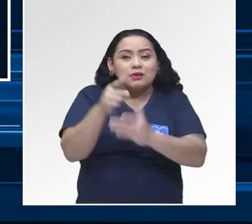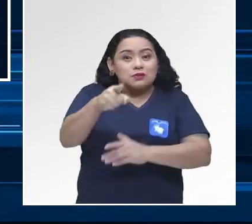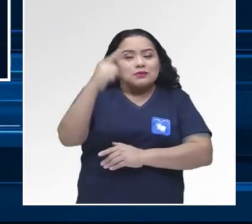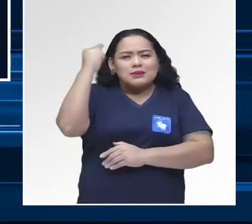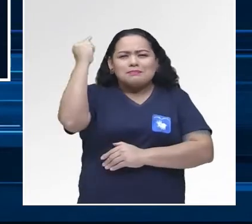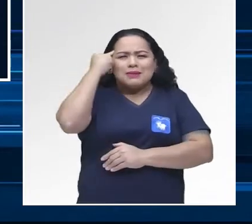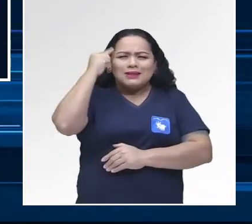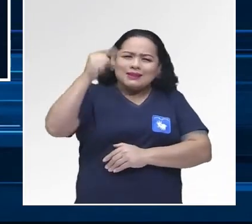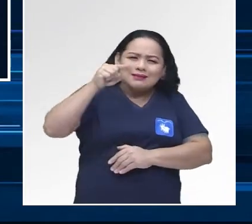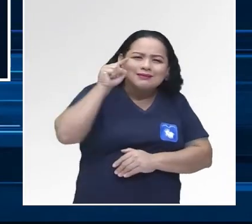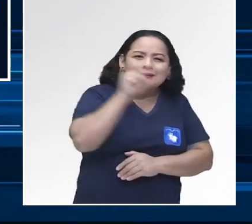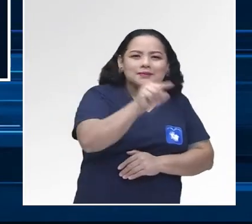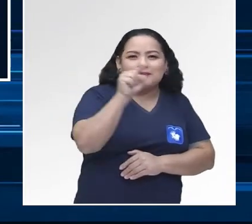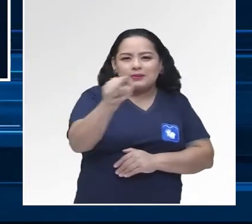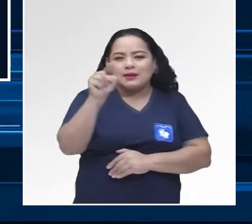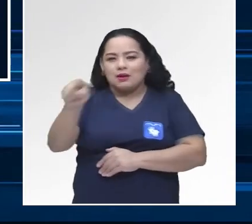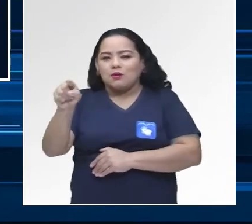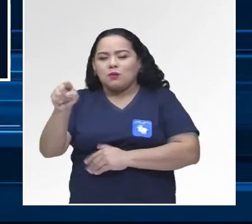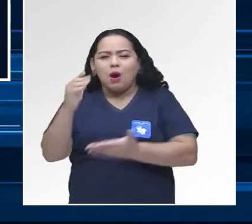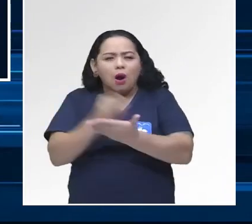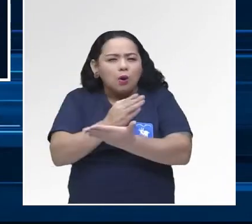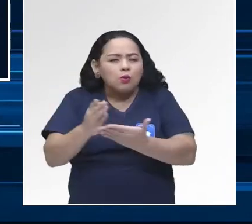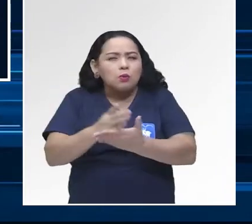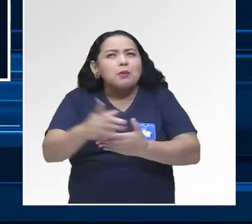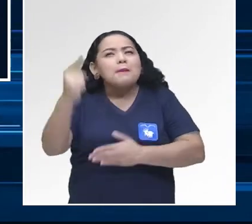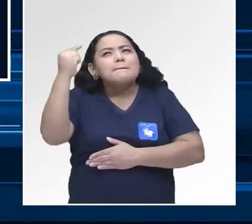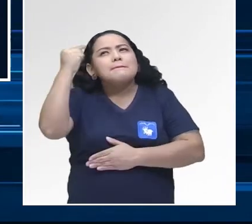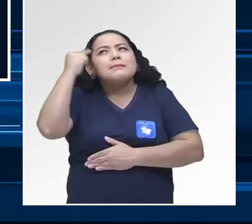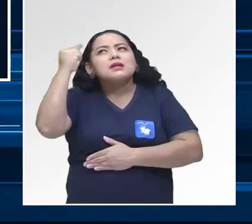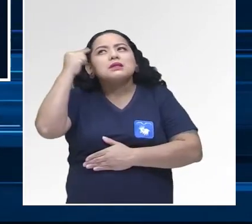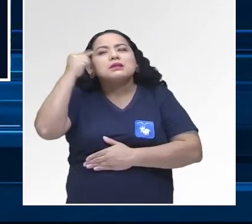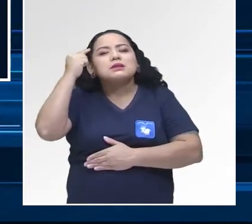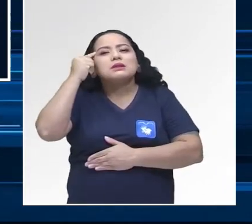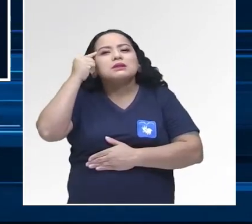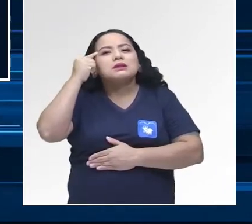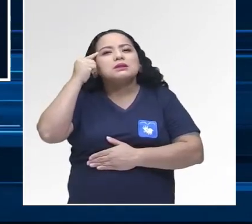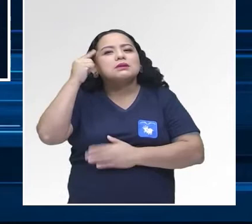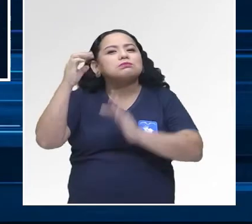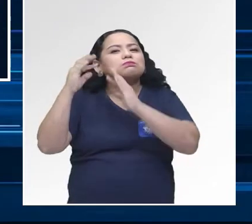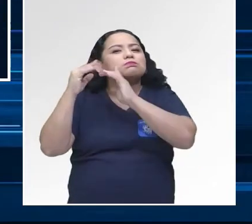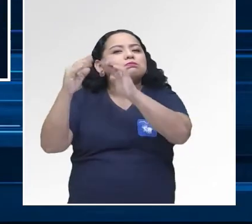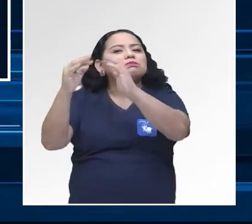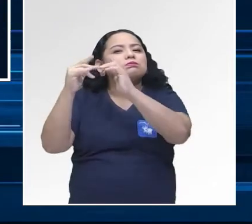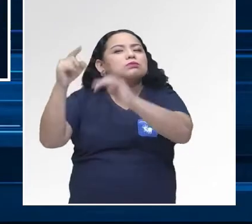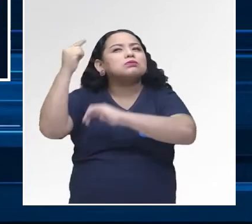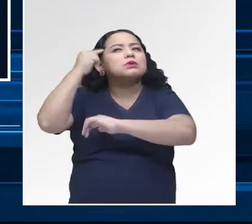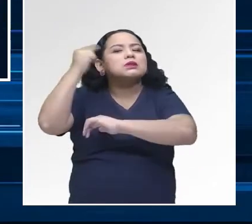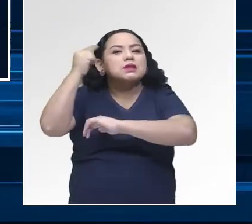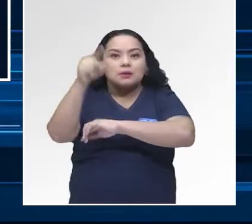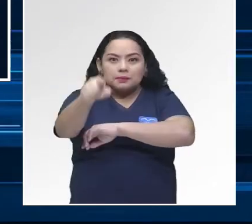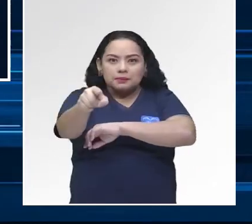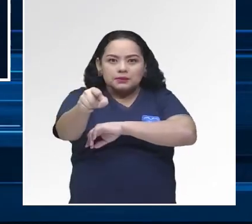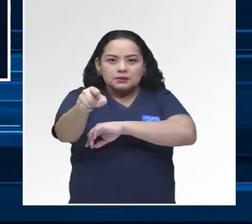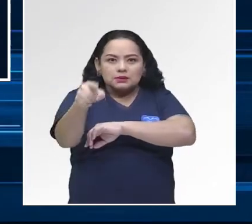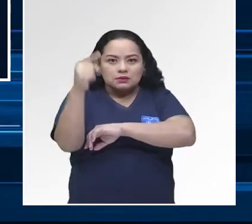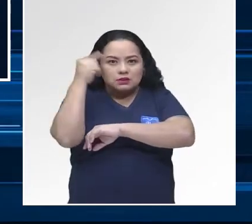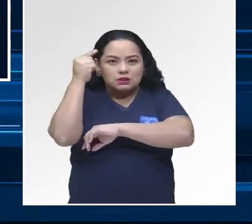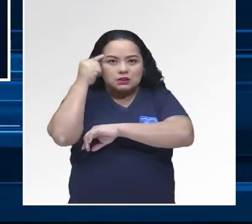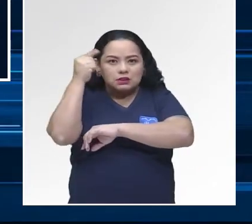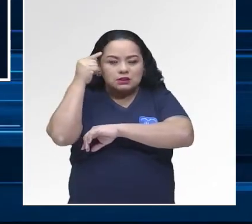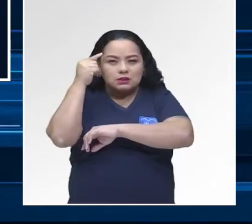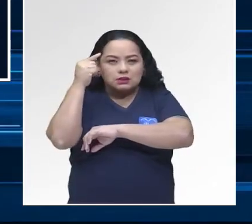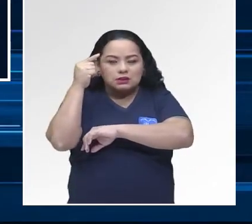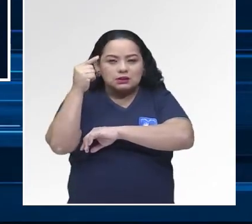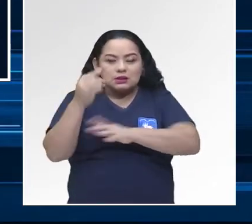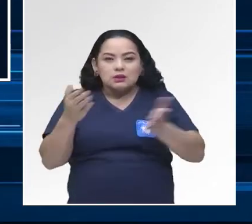Todos vocês aí, alguma coisa está passando na cabeça de vocês. Vocês estão pensando, né? E